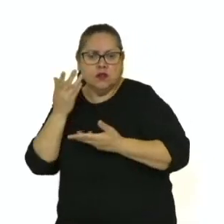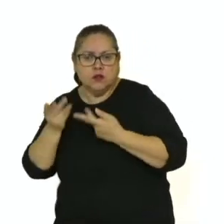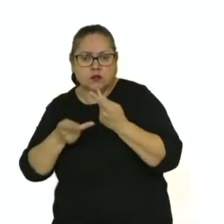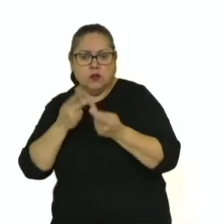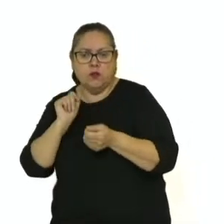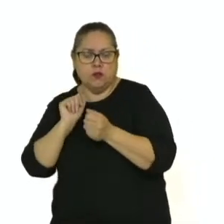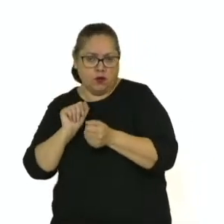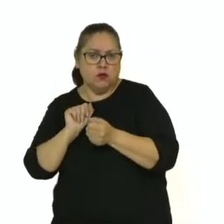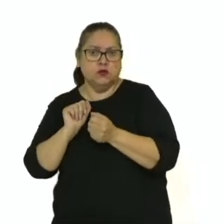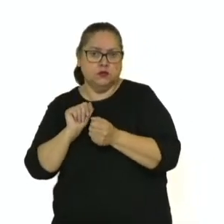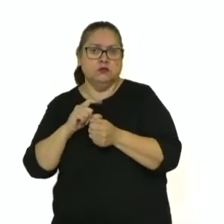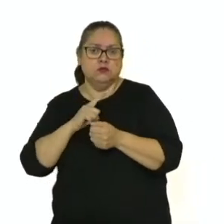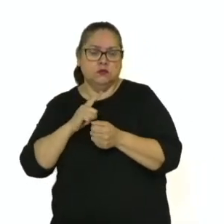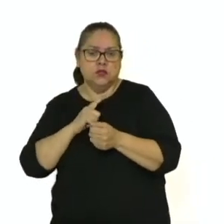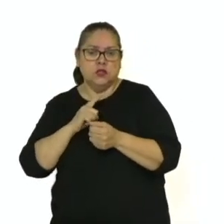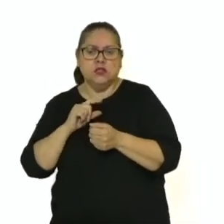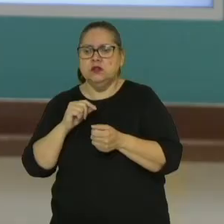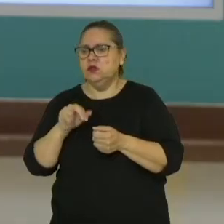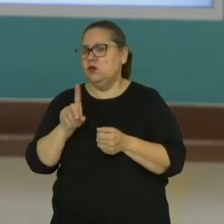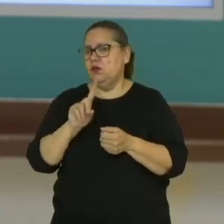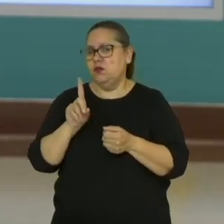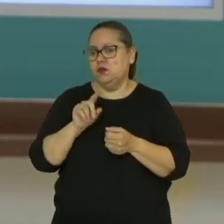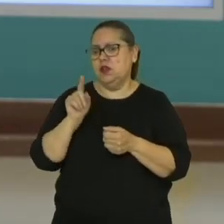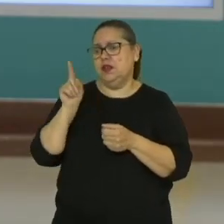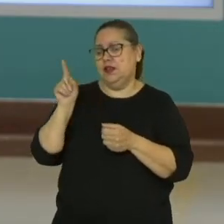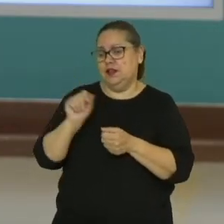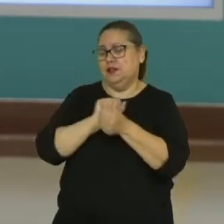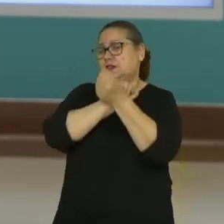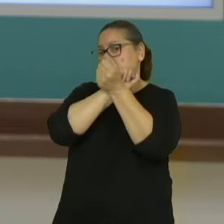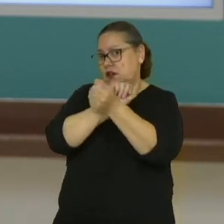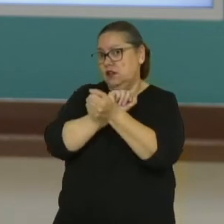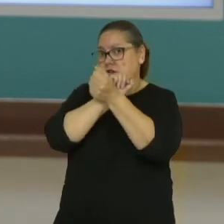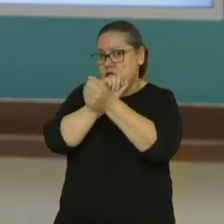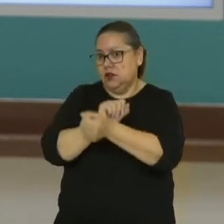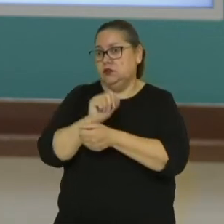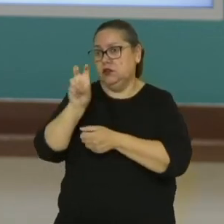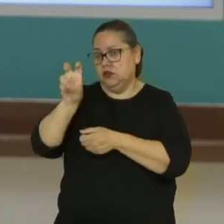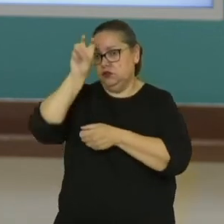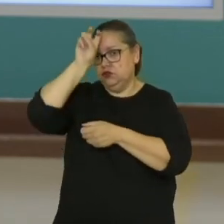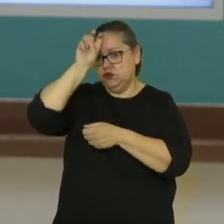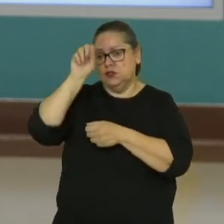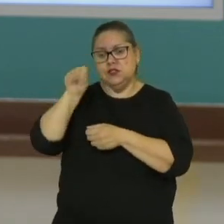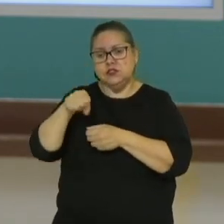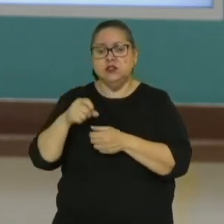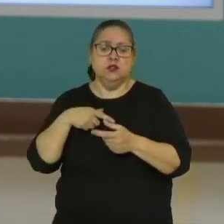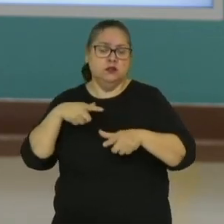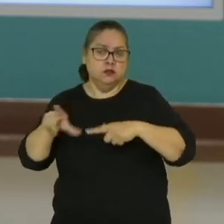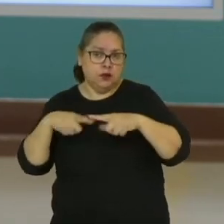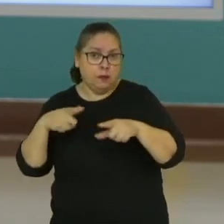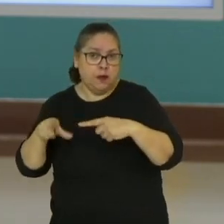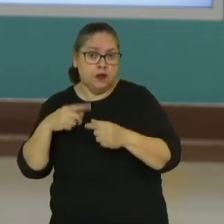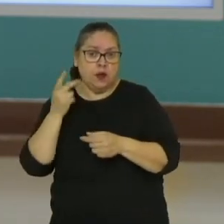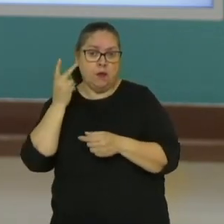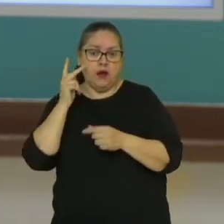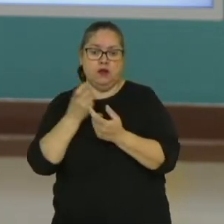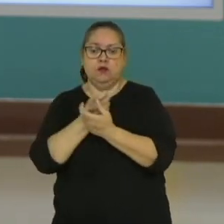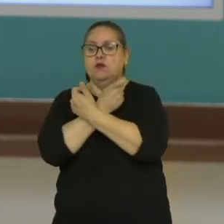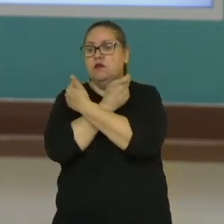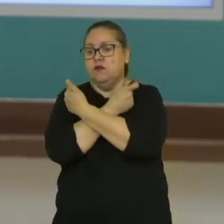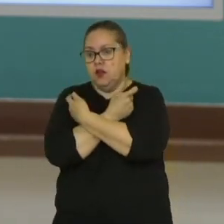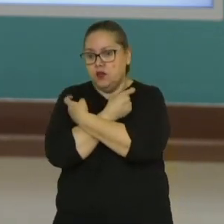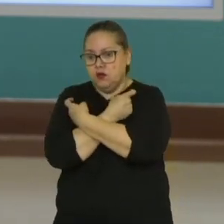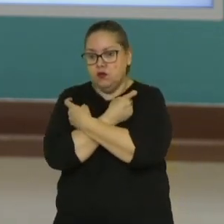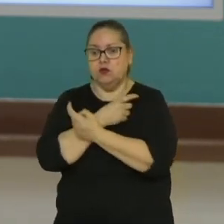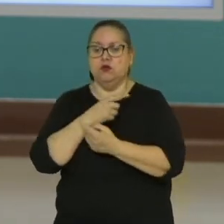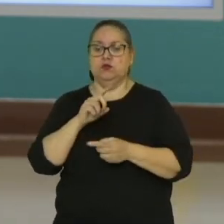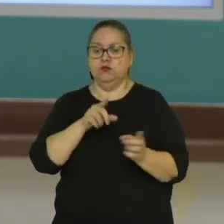porque pode, inclusive, ser que nem foram escravizados no Egito. E sim que eles tinham que trabalhar para o faraó no período